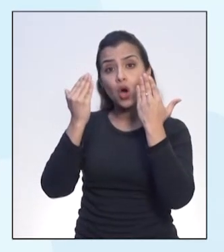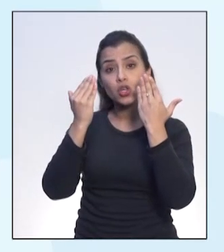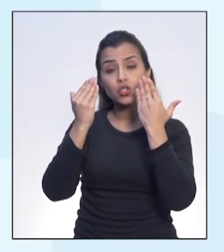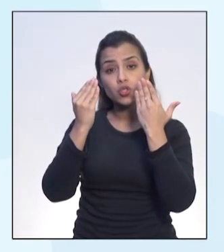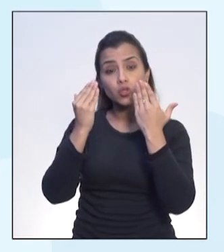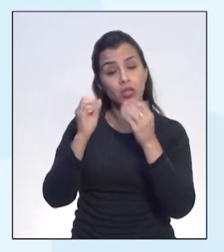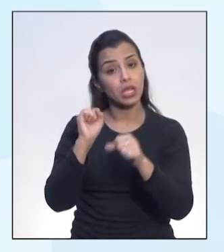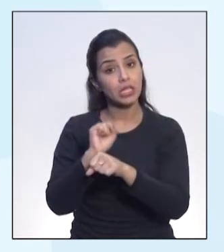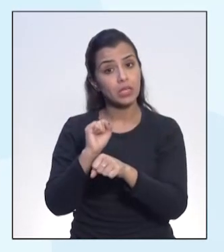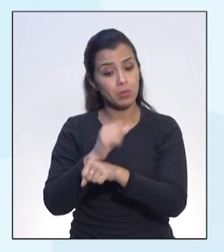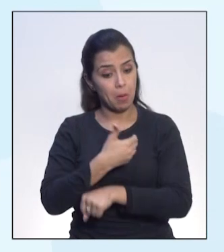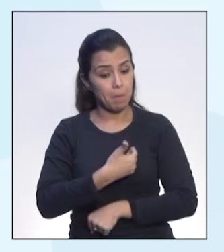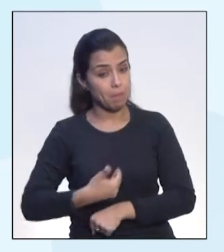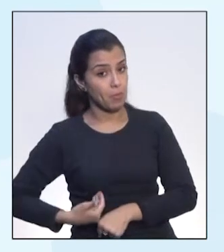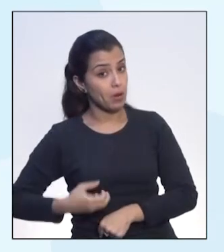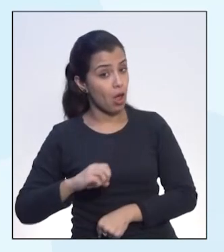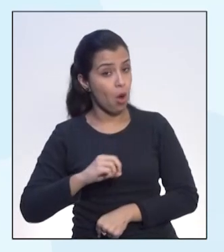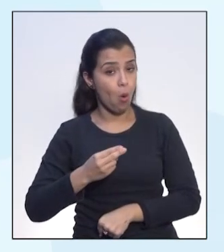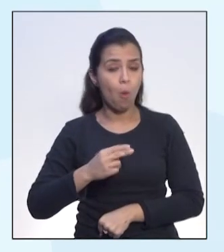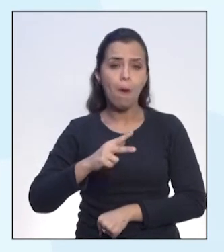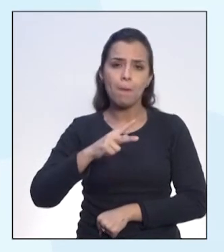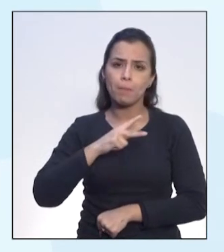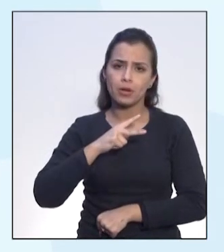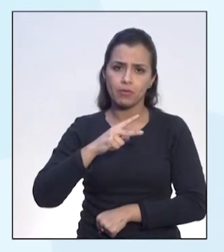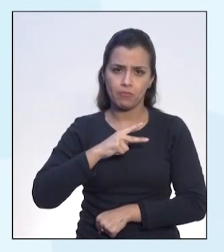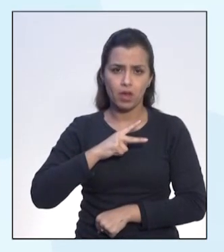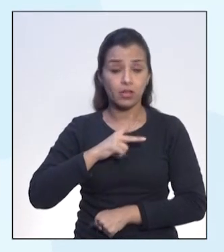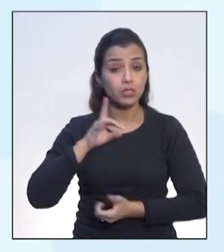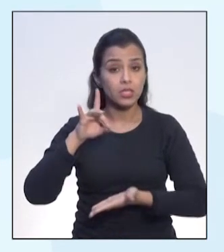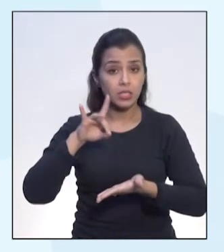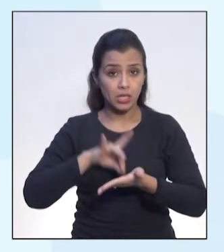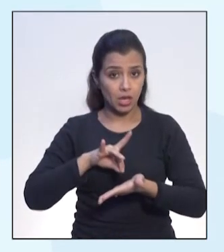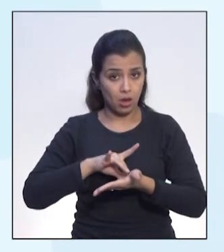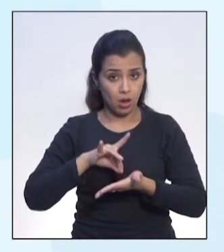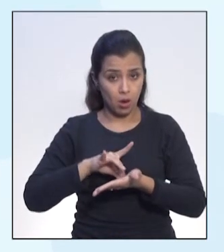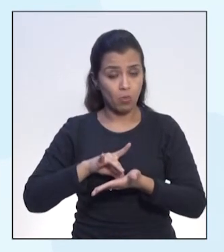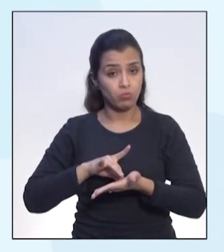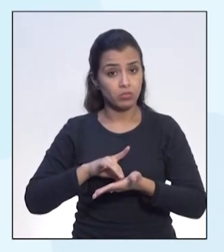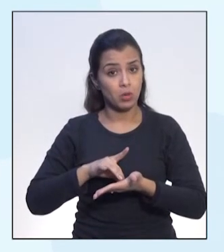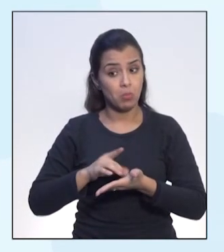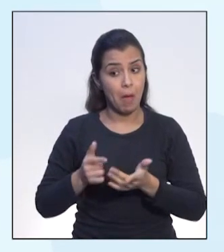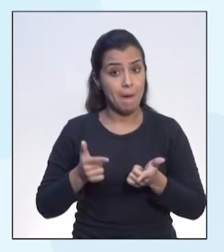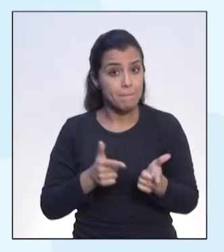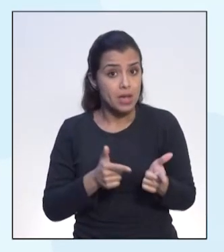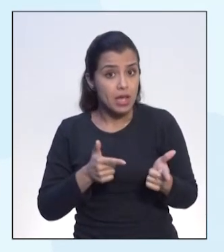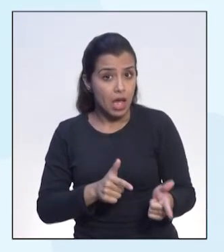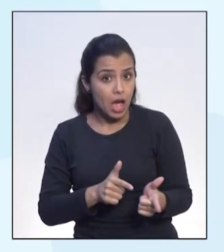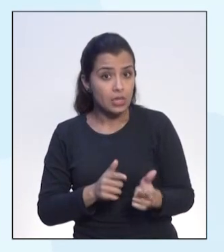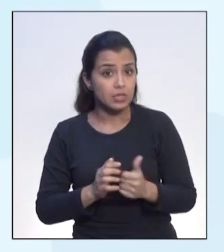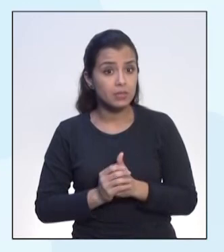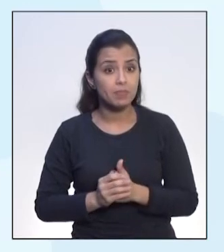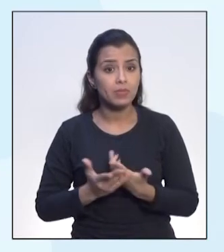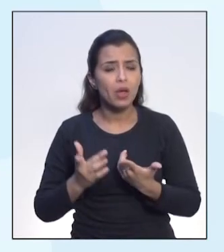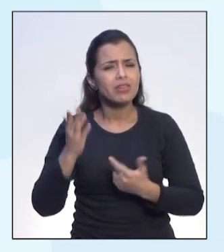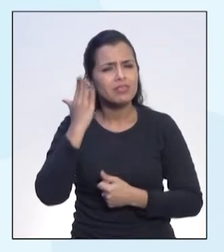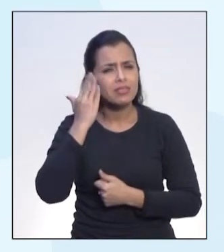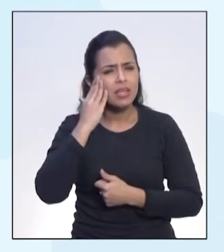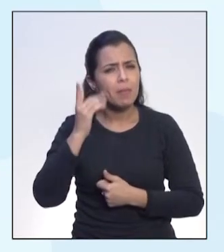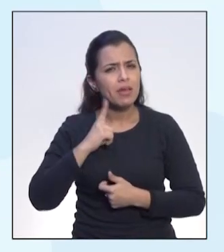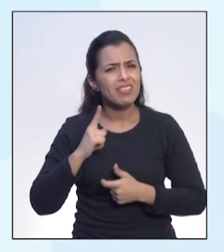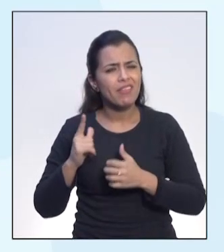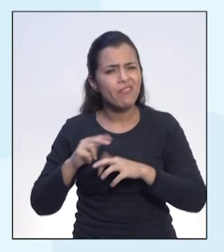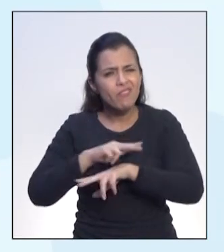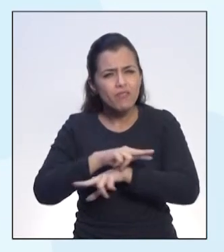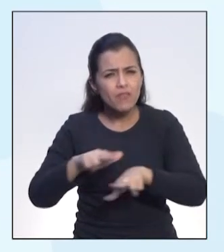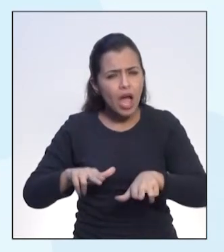pública quanto na esfera privada, na forma real ou na forma de ameaça, né? Sabemos que existem vários movimentos